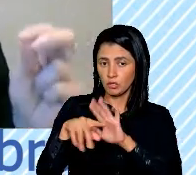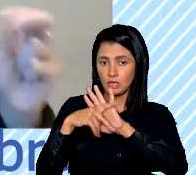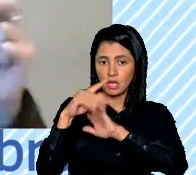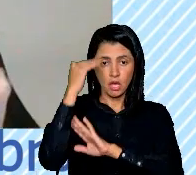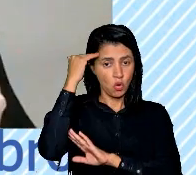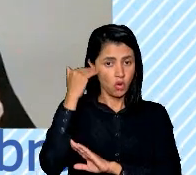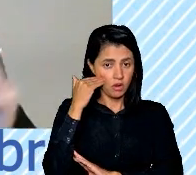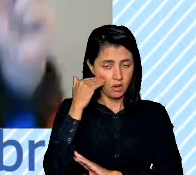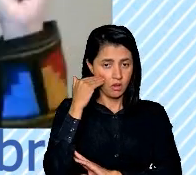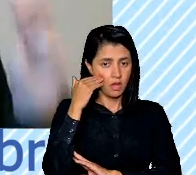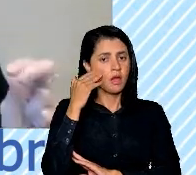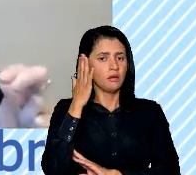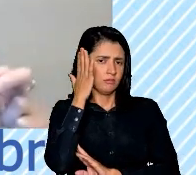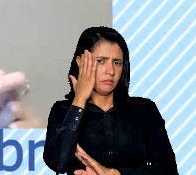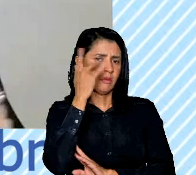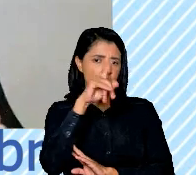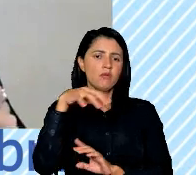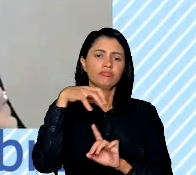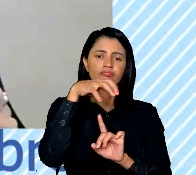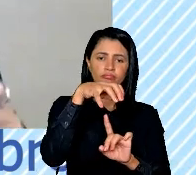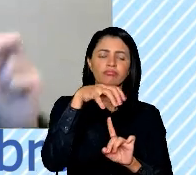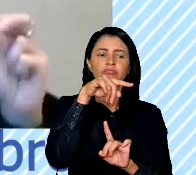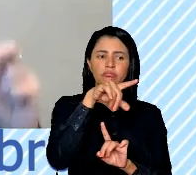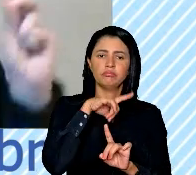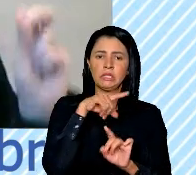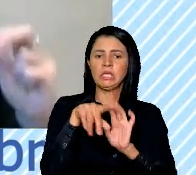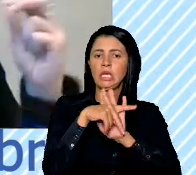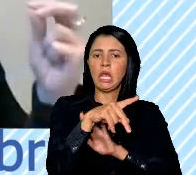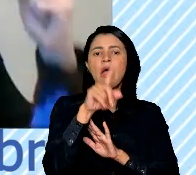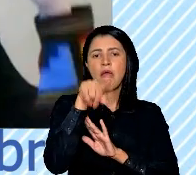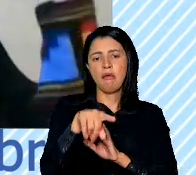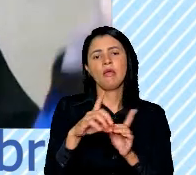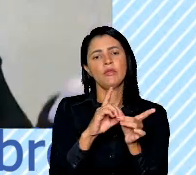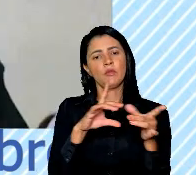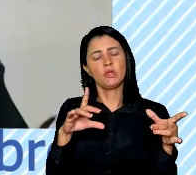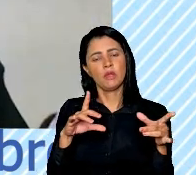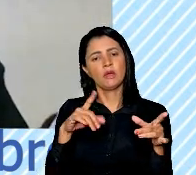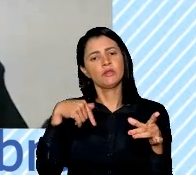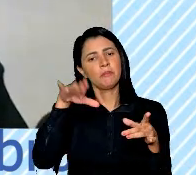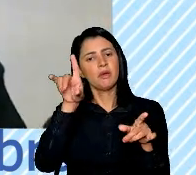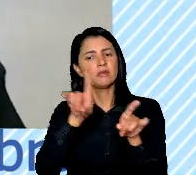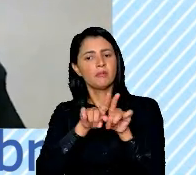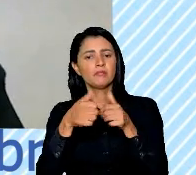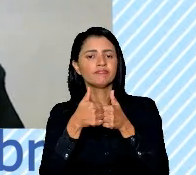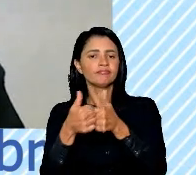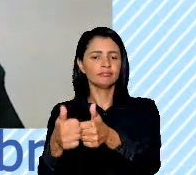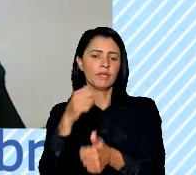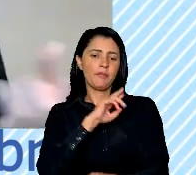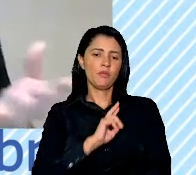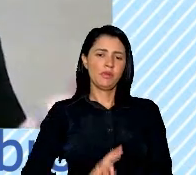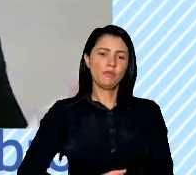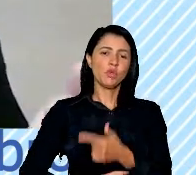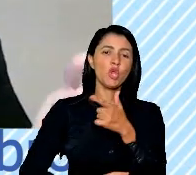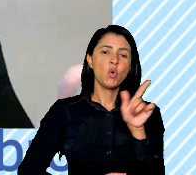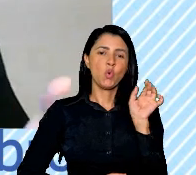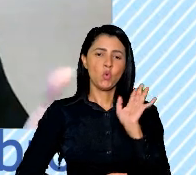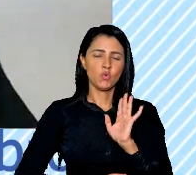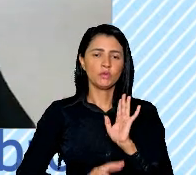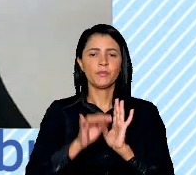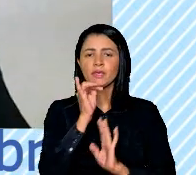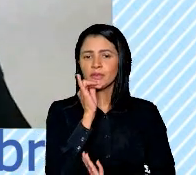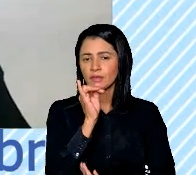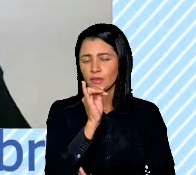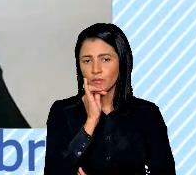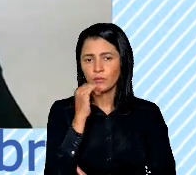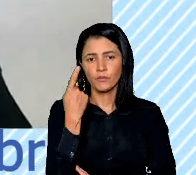constitucionais que não só são democráticas, mas também são mais republicanas do que muitas repúblicas. Eu cito o exemplo,